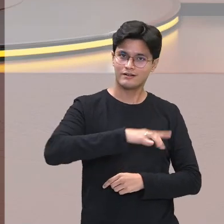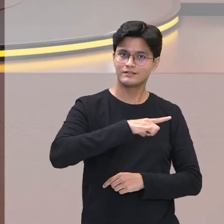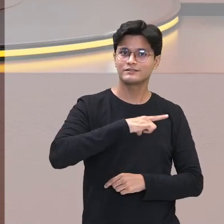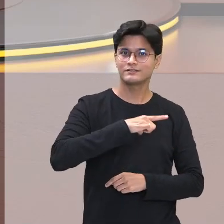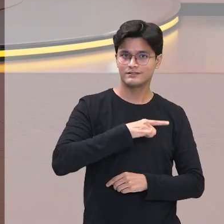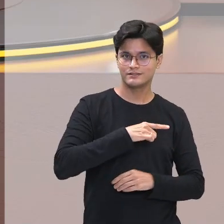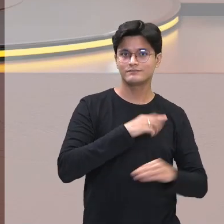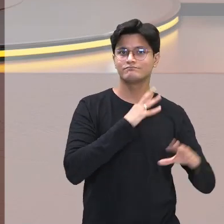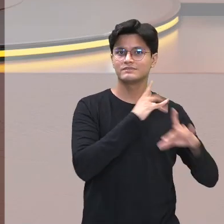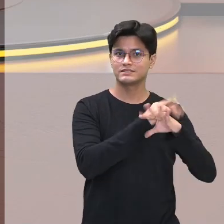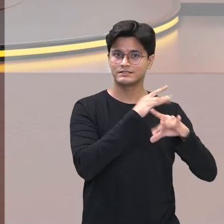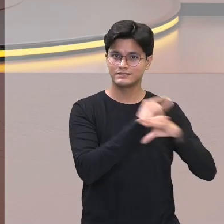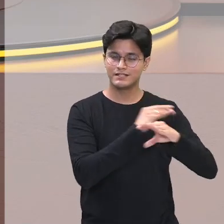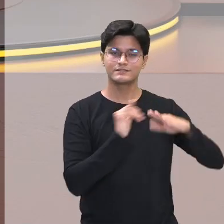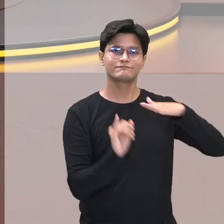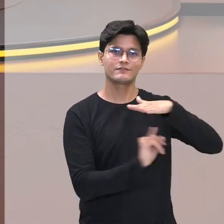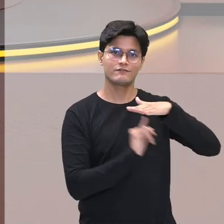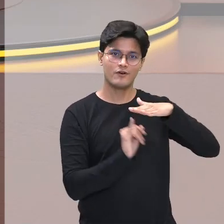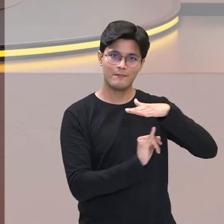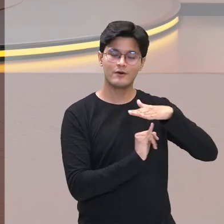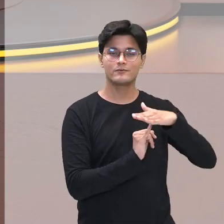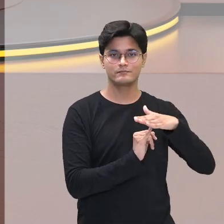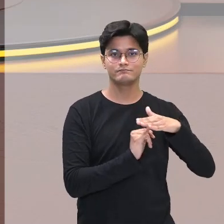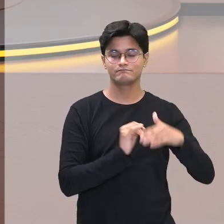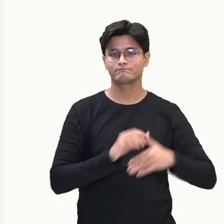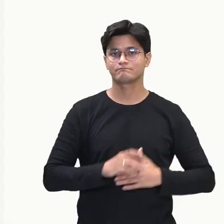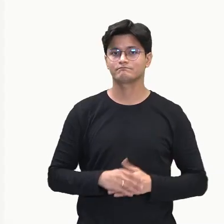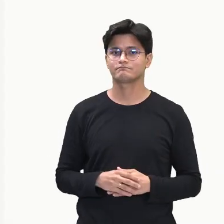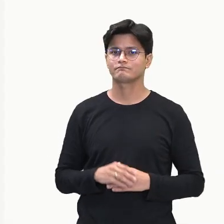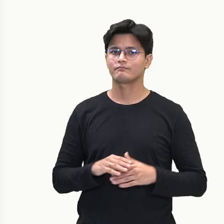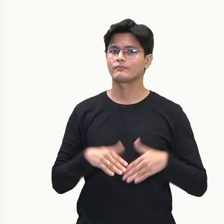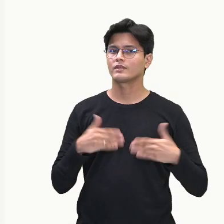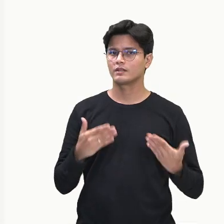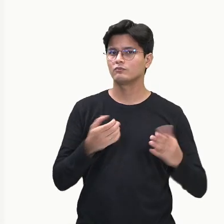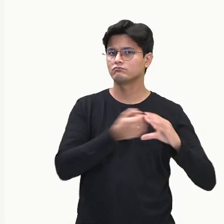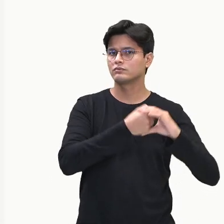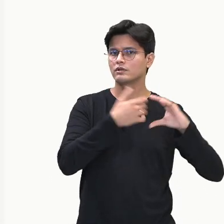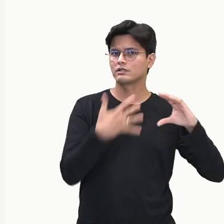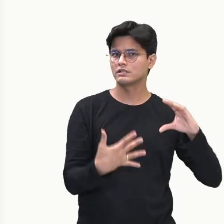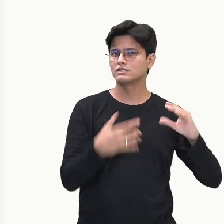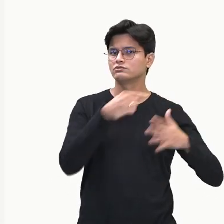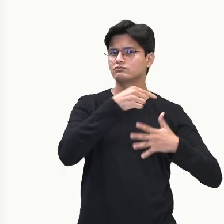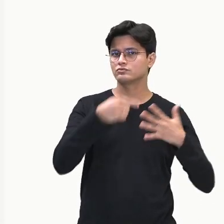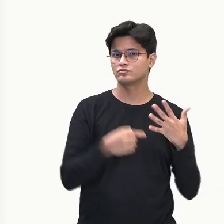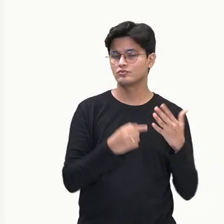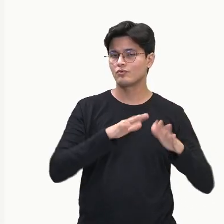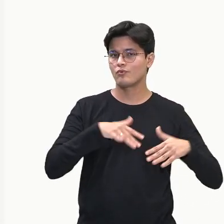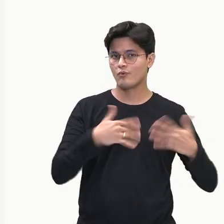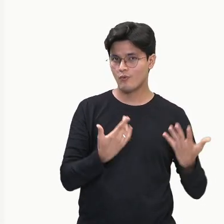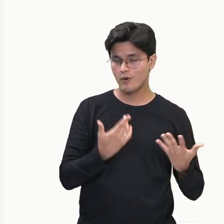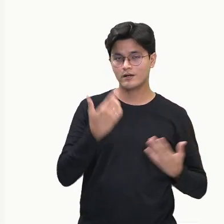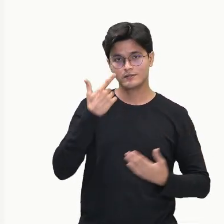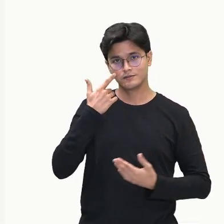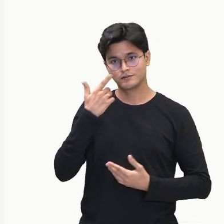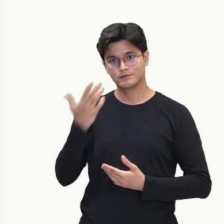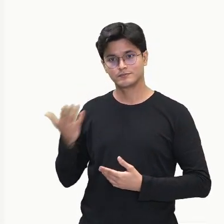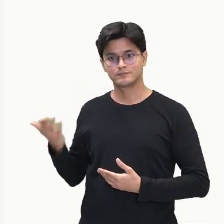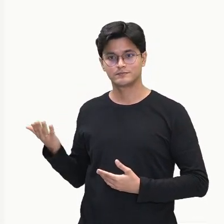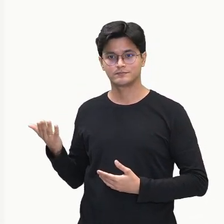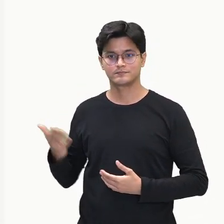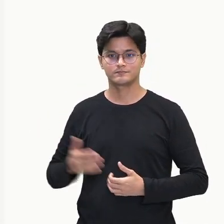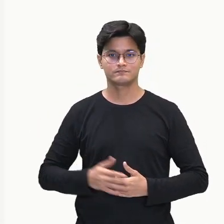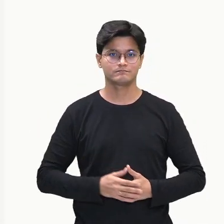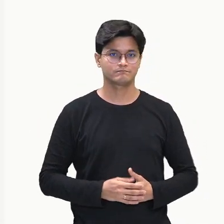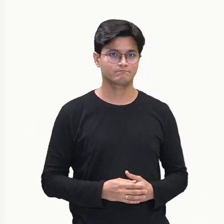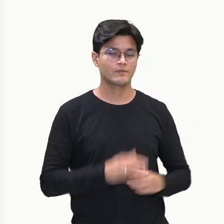as cidades informais, tá? Vamos dar uma olhada nas características, então, deste modelo de cidade. A